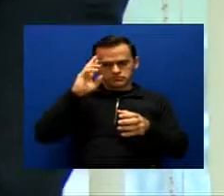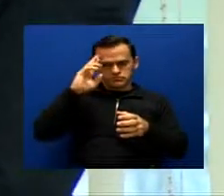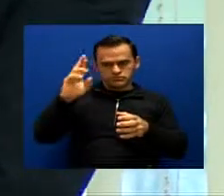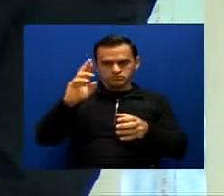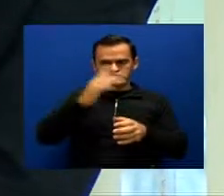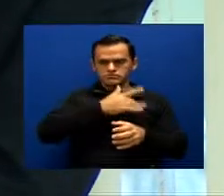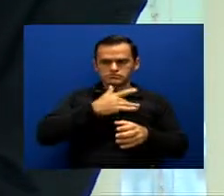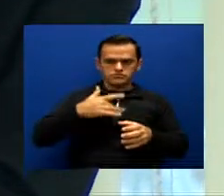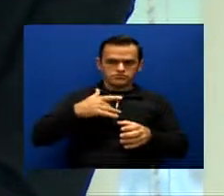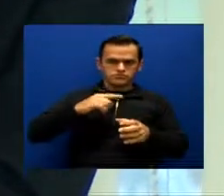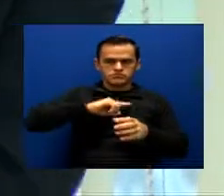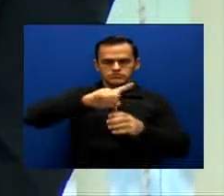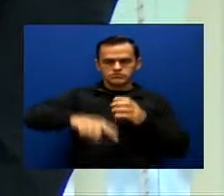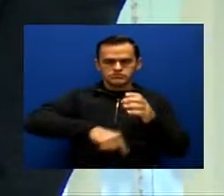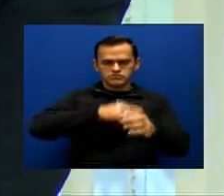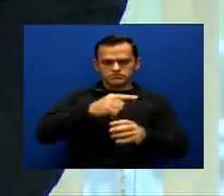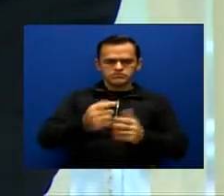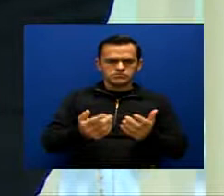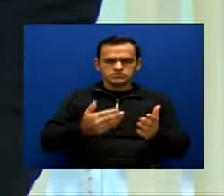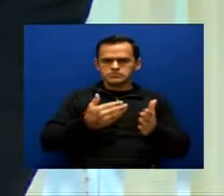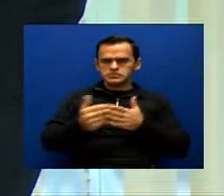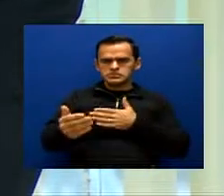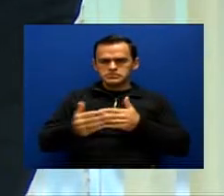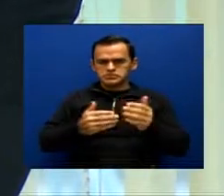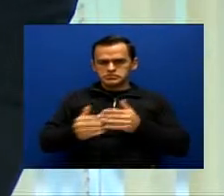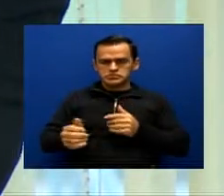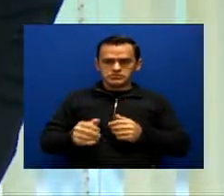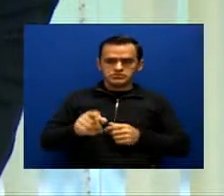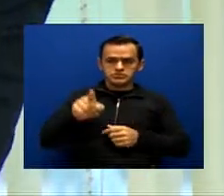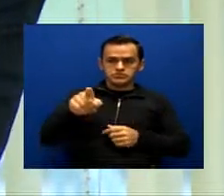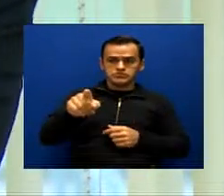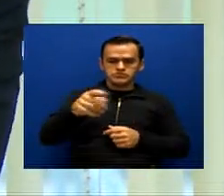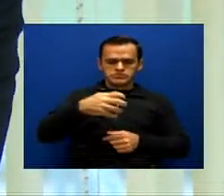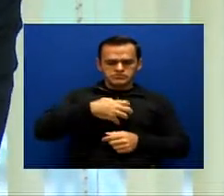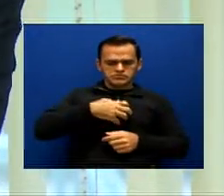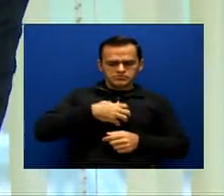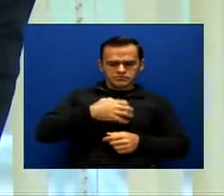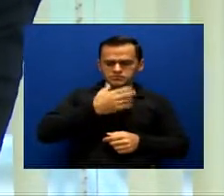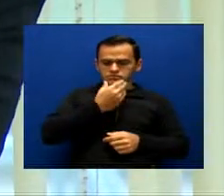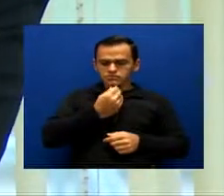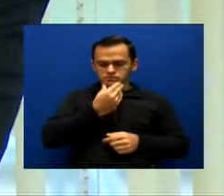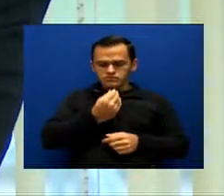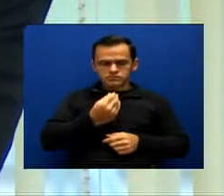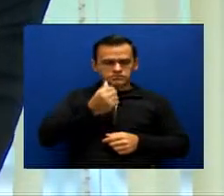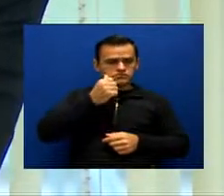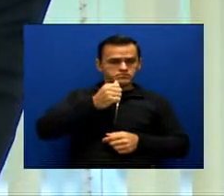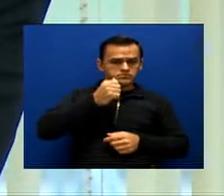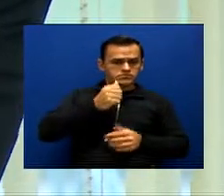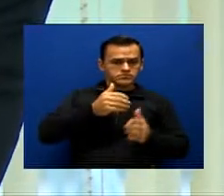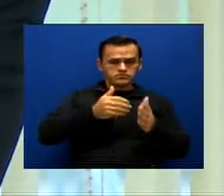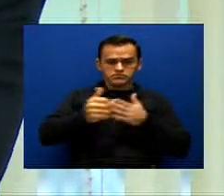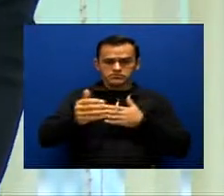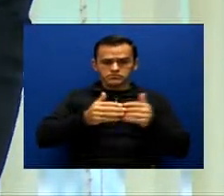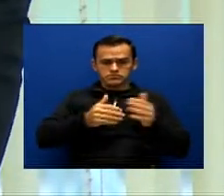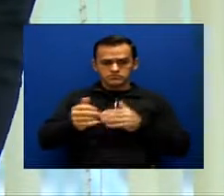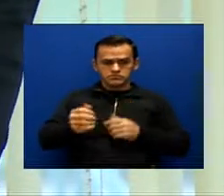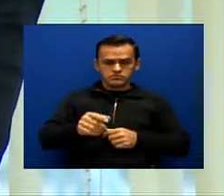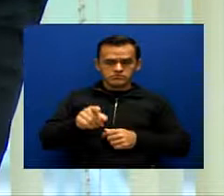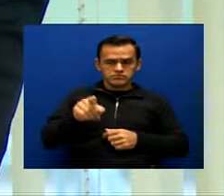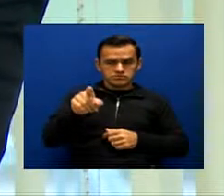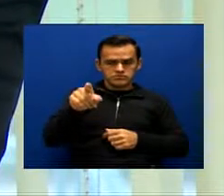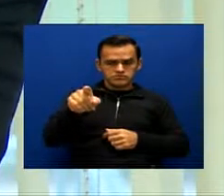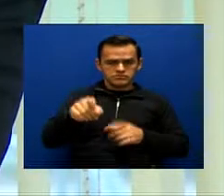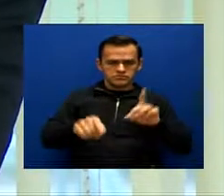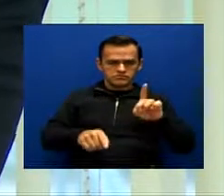é que, independente da orientação sexual que a pessoa tenha, não é hoje considerado